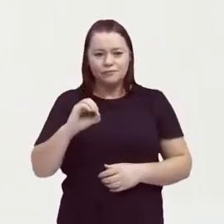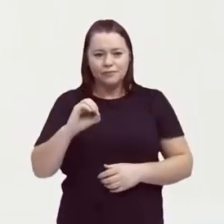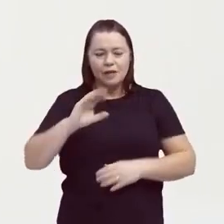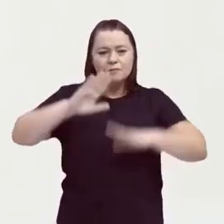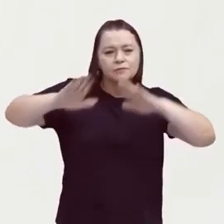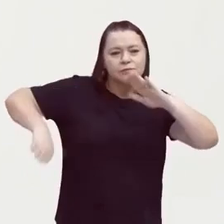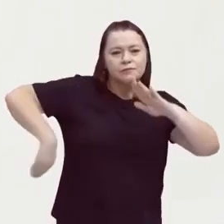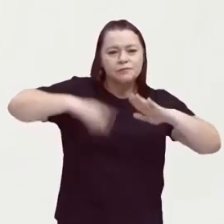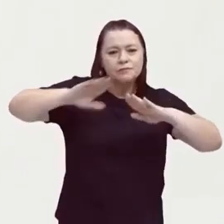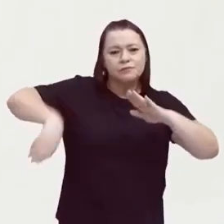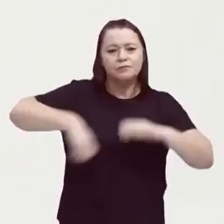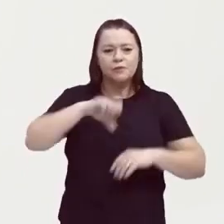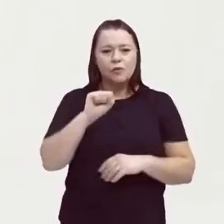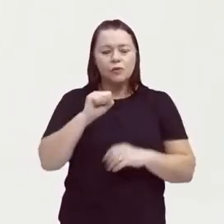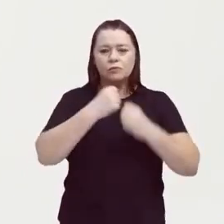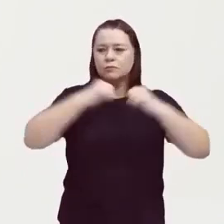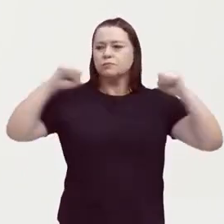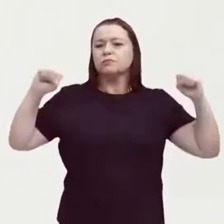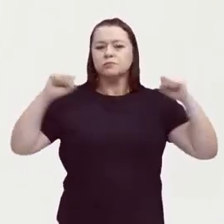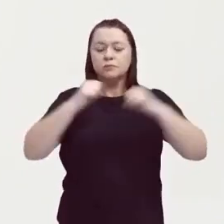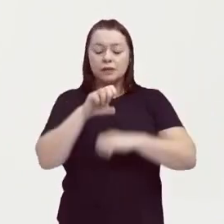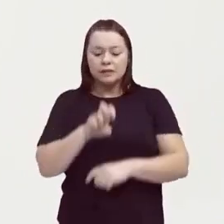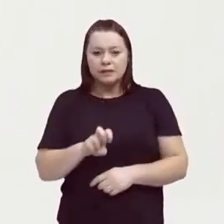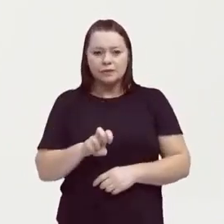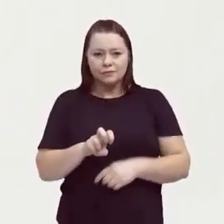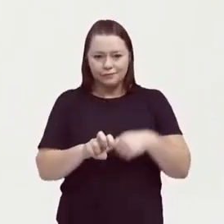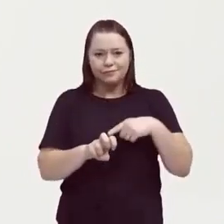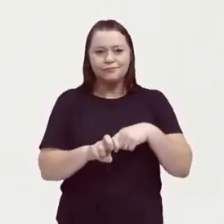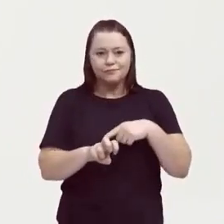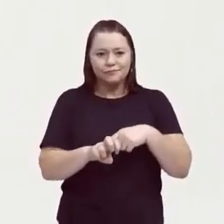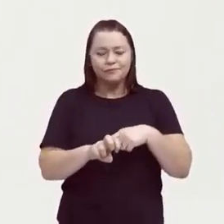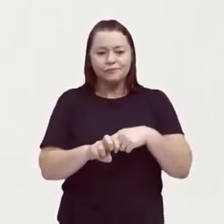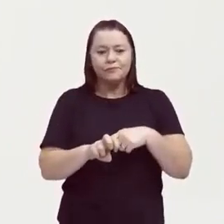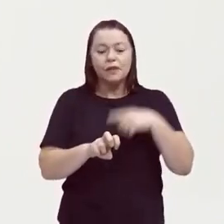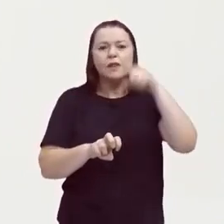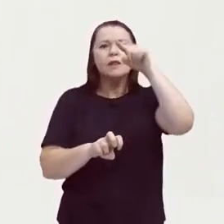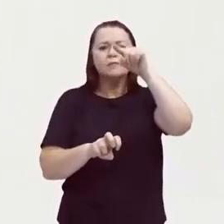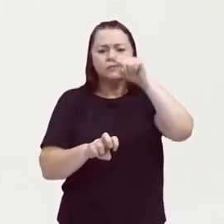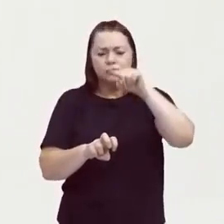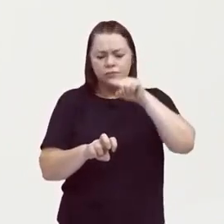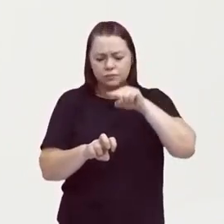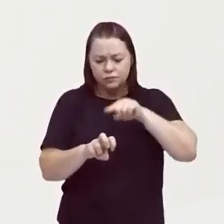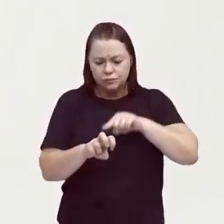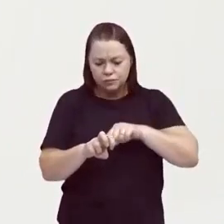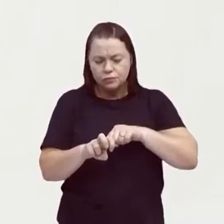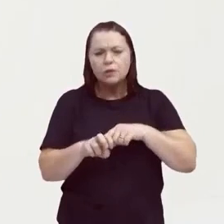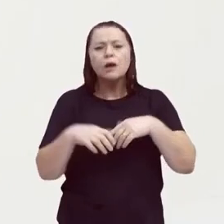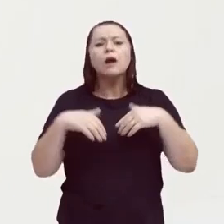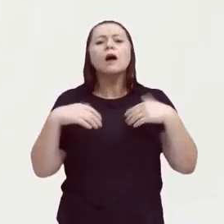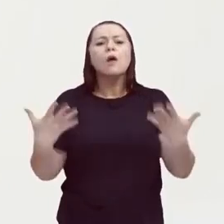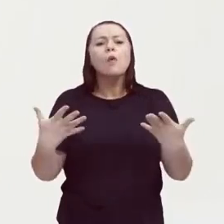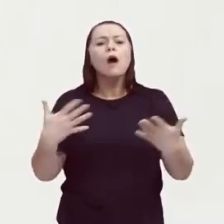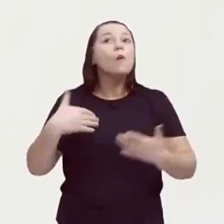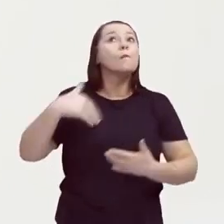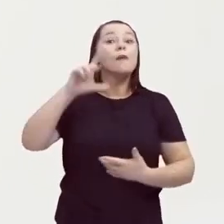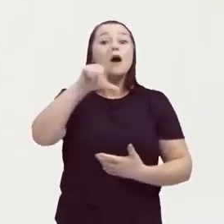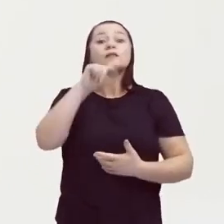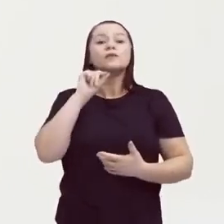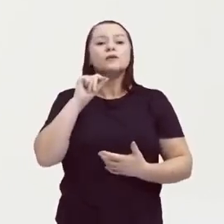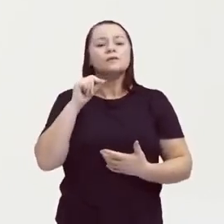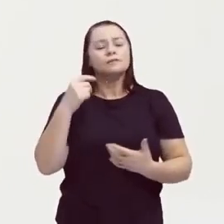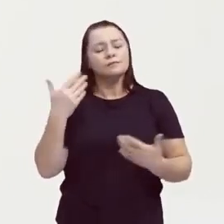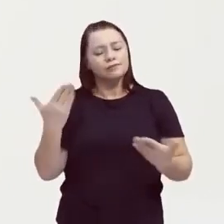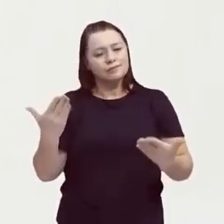natação 8 e a ginástica 5. Qual foi o esporte aí mais votado? Bom, nós podemos observar que foi quem?